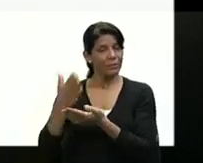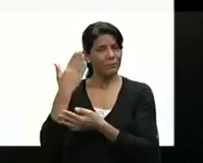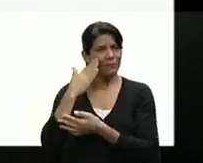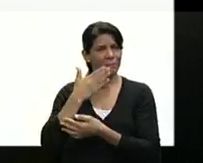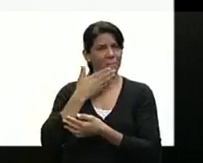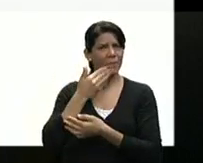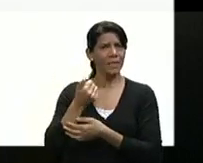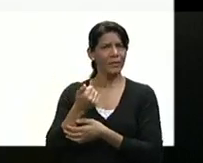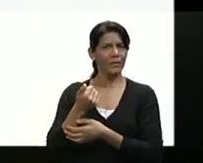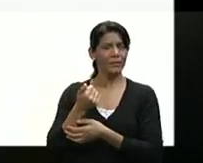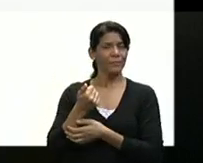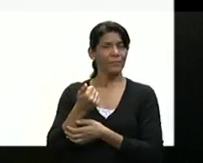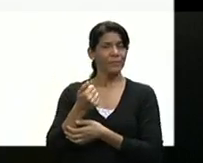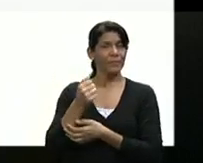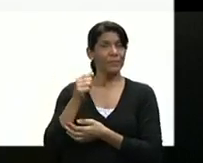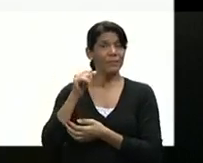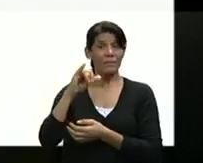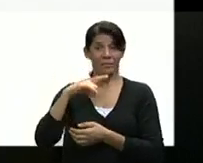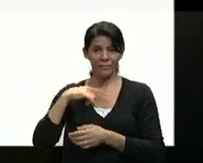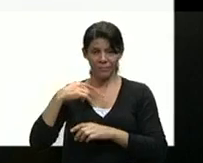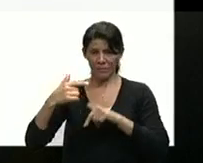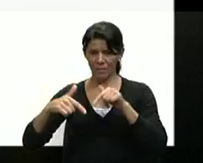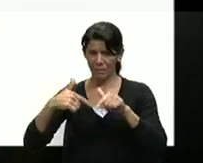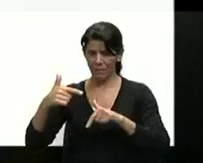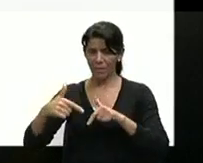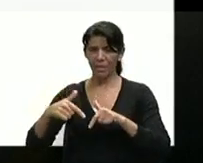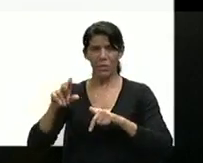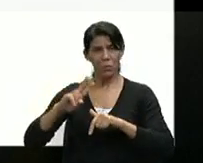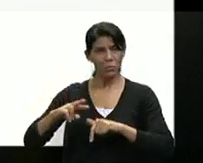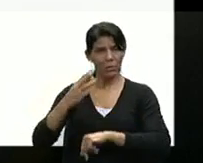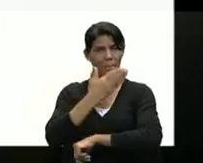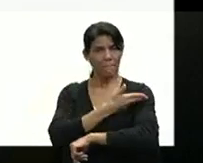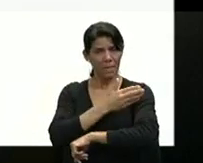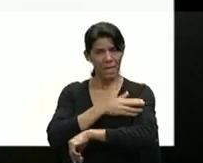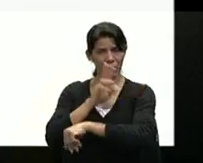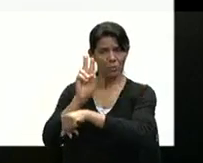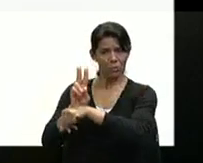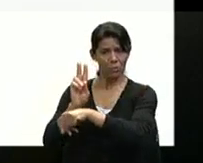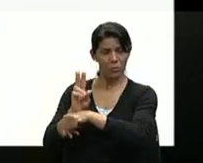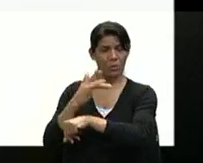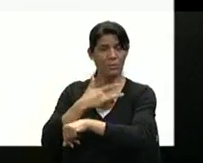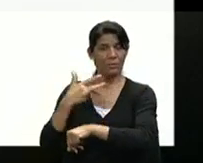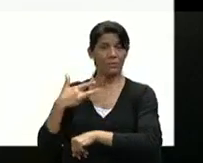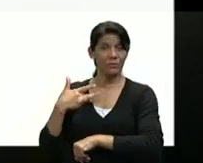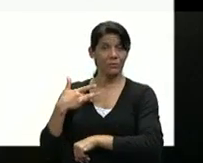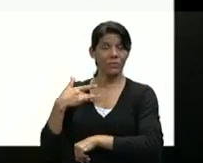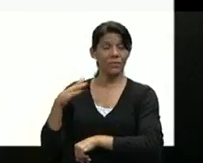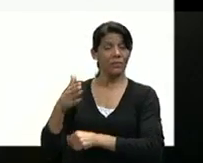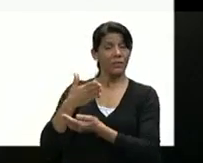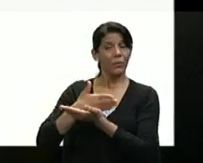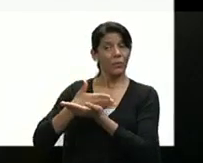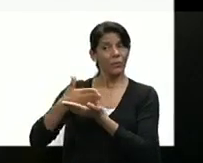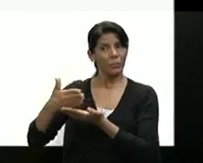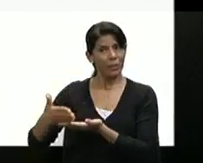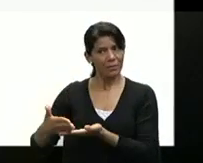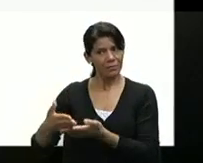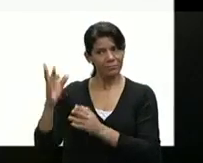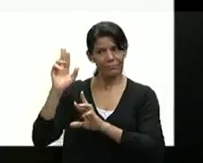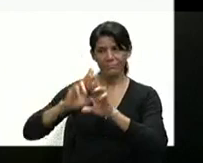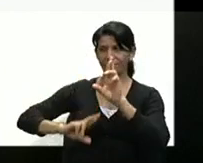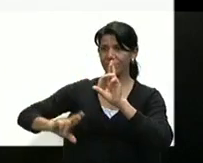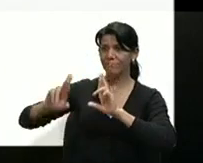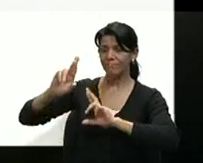melhor esse termo. Se ele trabalha com práticas cotidianas de vigilância em saúde, ele passa a